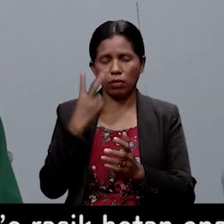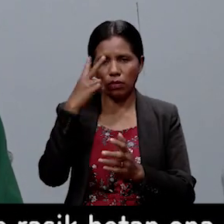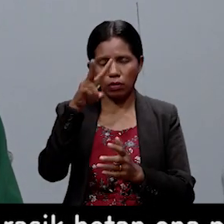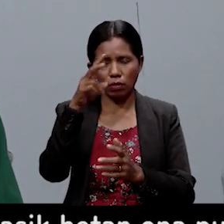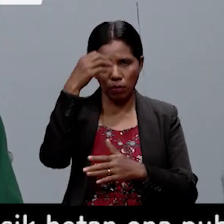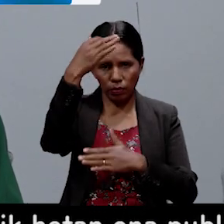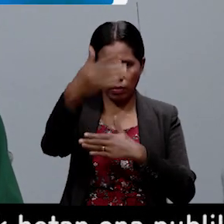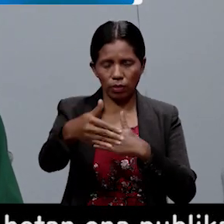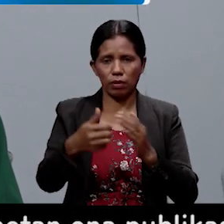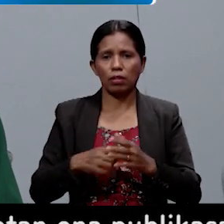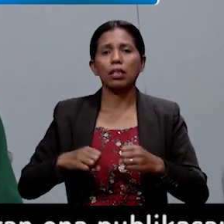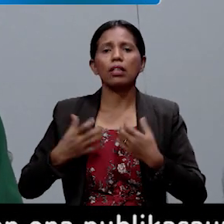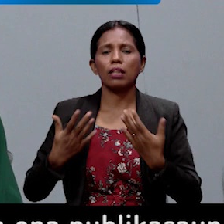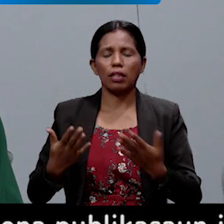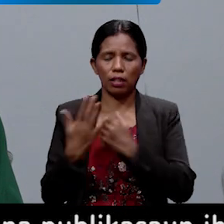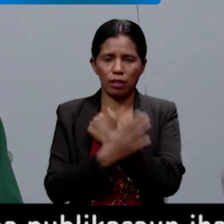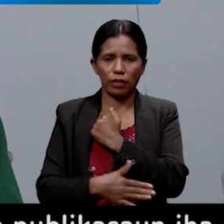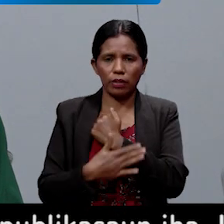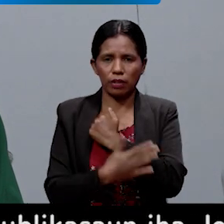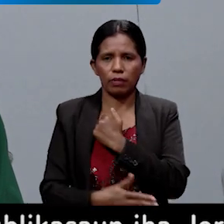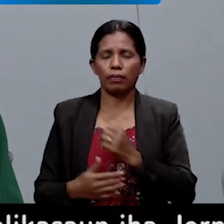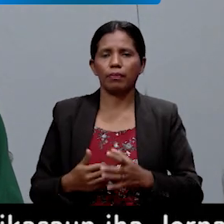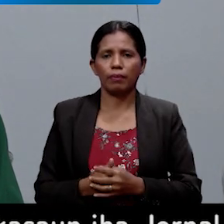Iha nação